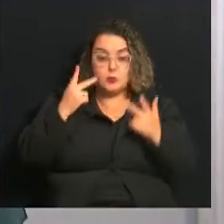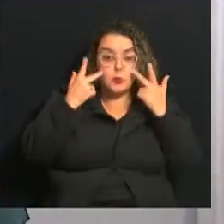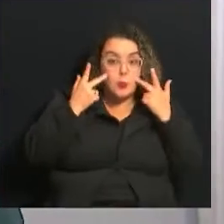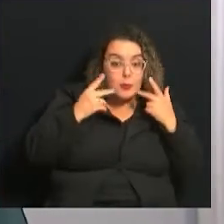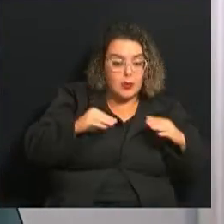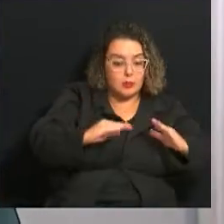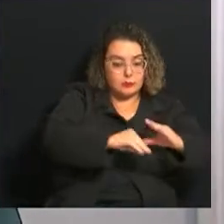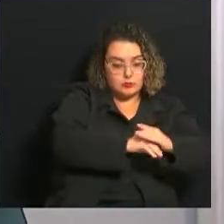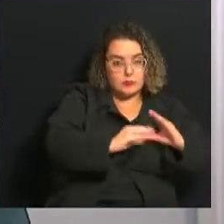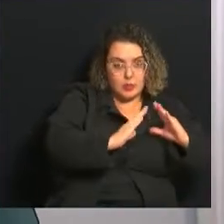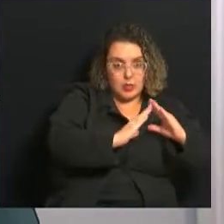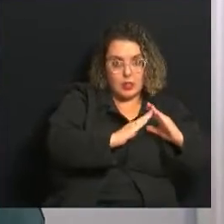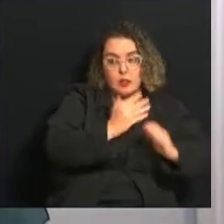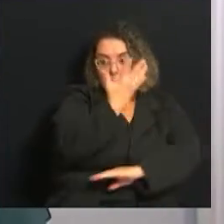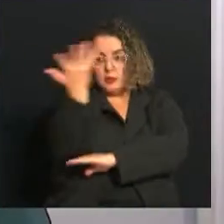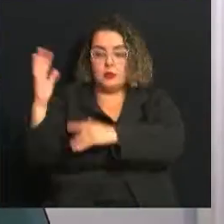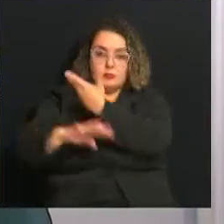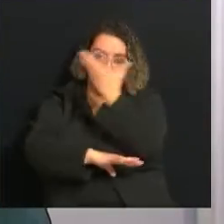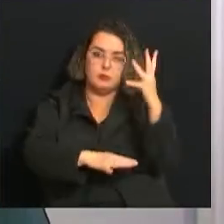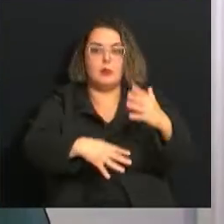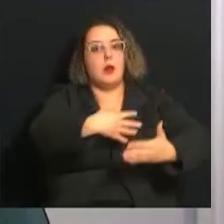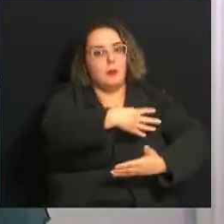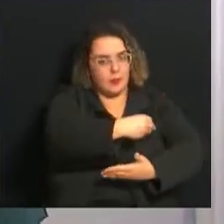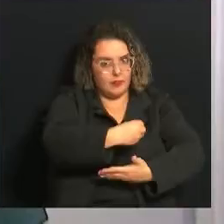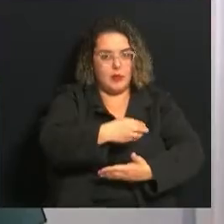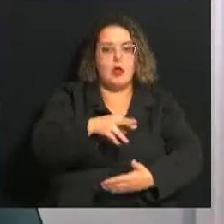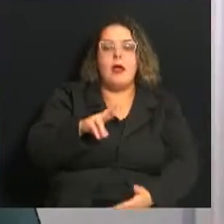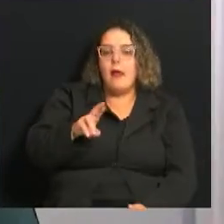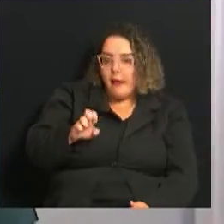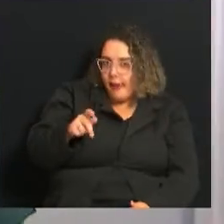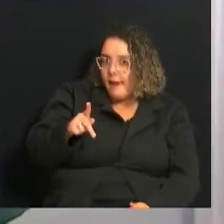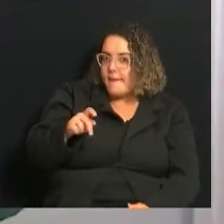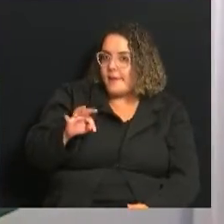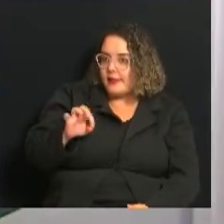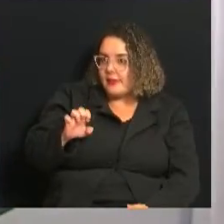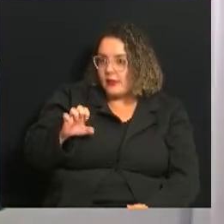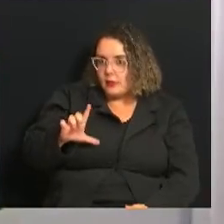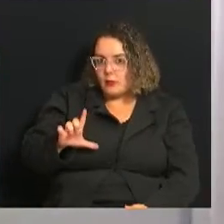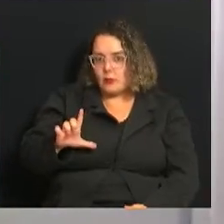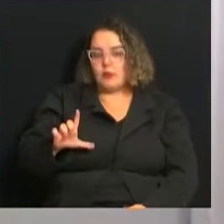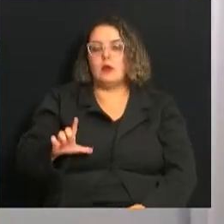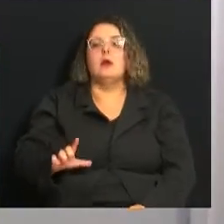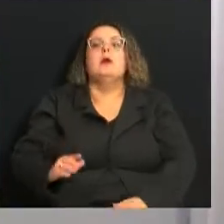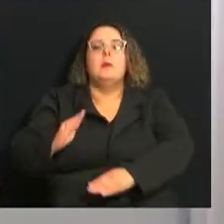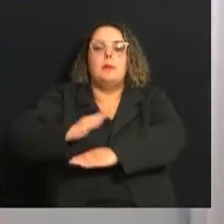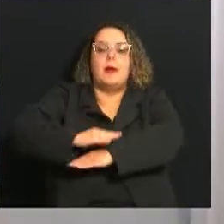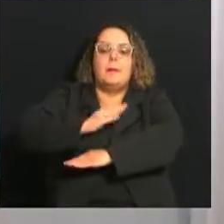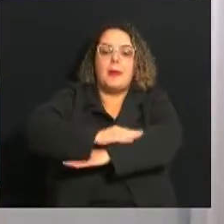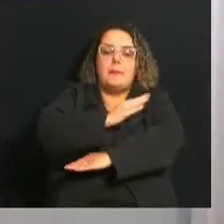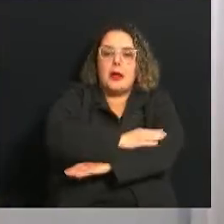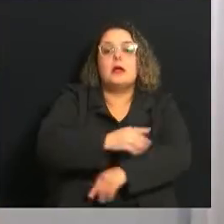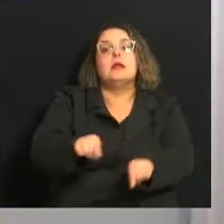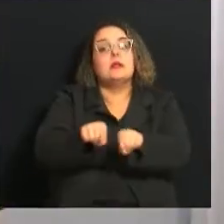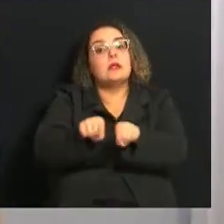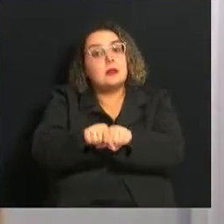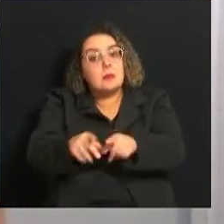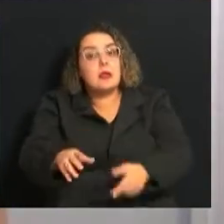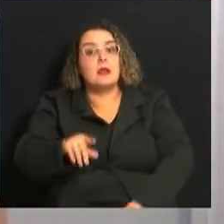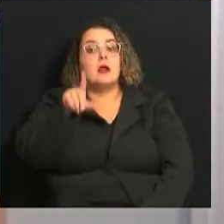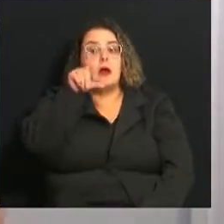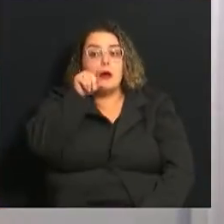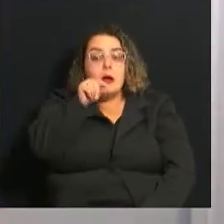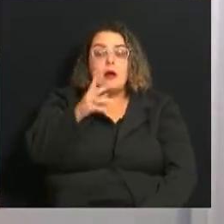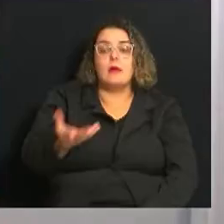área da classe de mamíferos, répteis e as aves, né? E aqui a gente acaba tendo um ambiente mais especializado, com